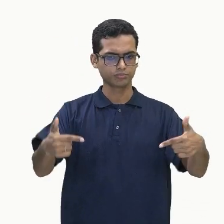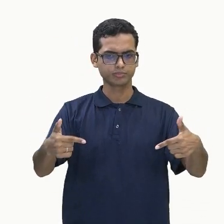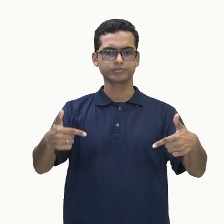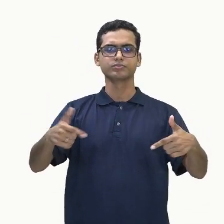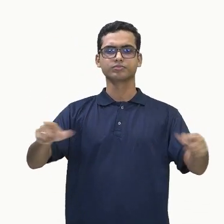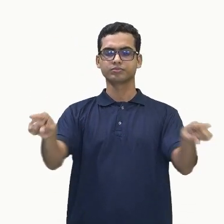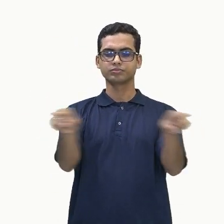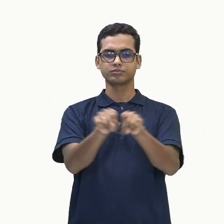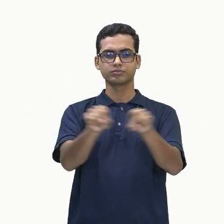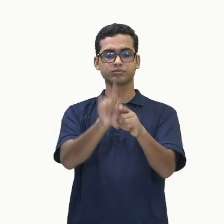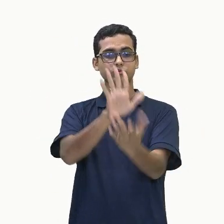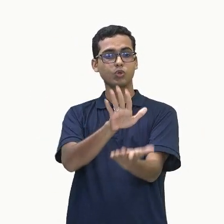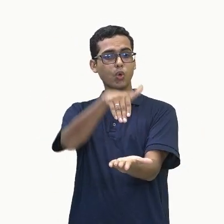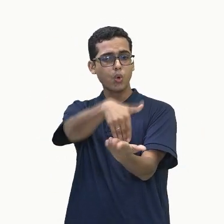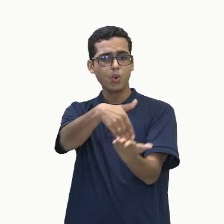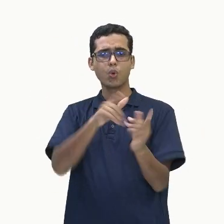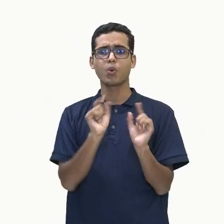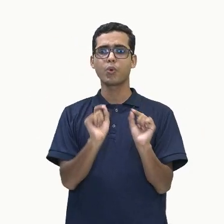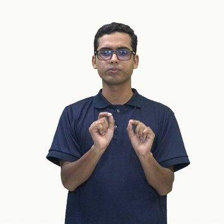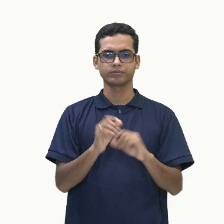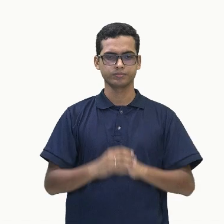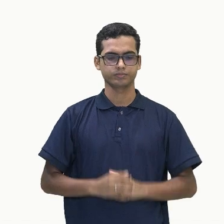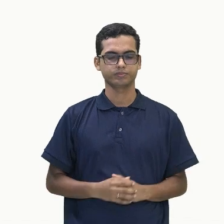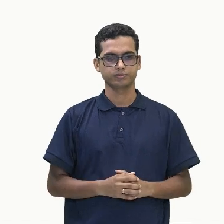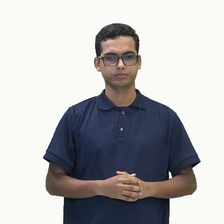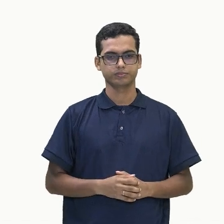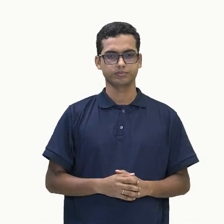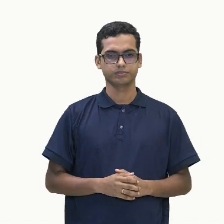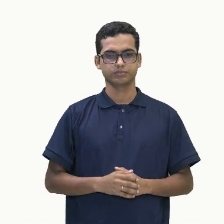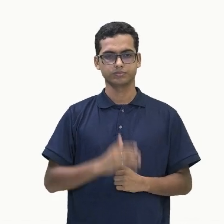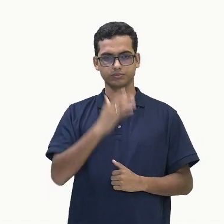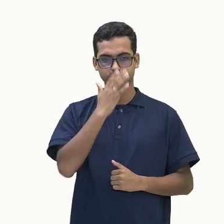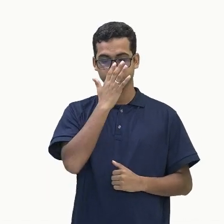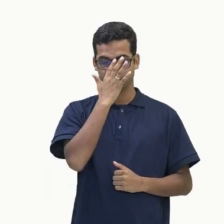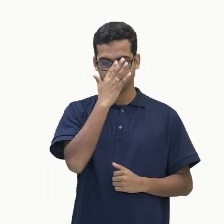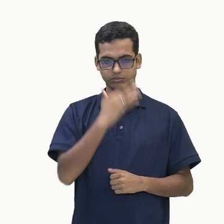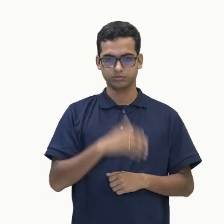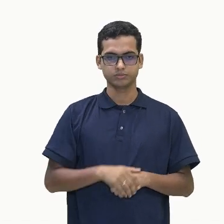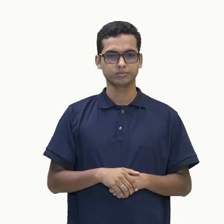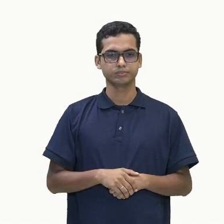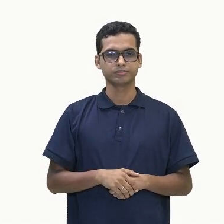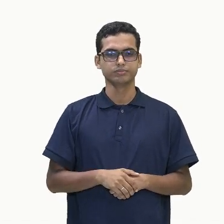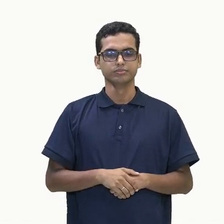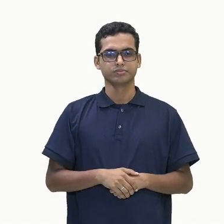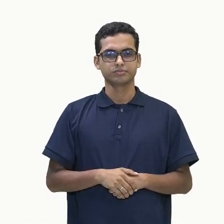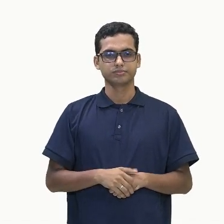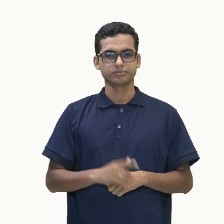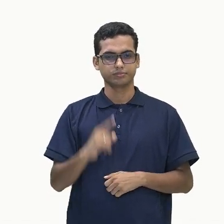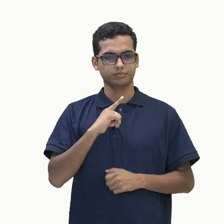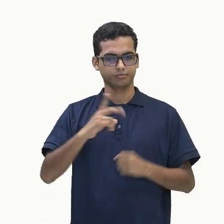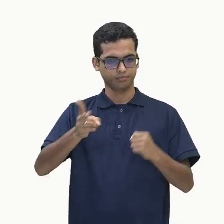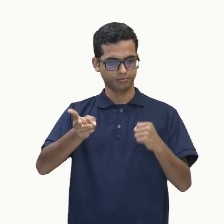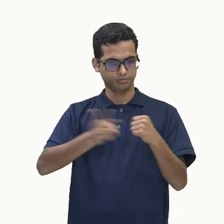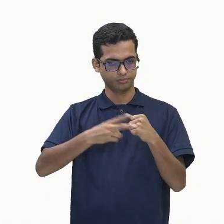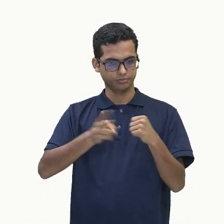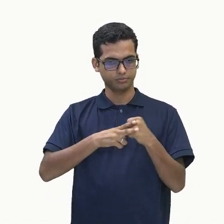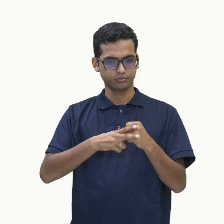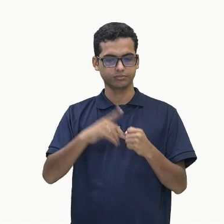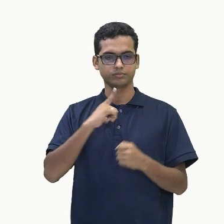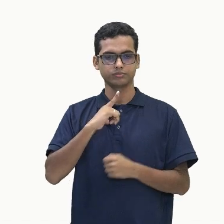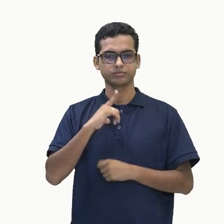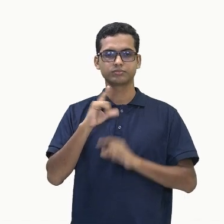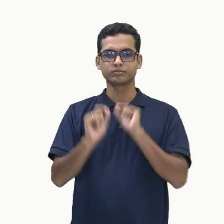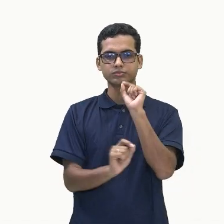E por último não, né? O importante, nós vamos ter o verbo com o